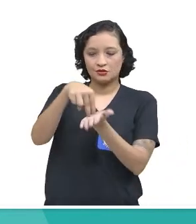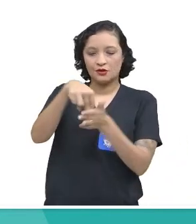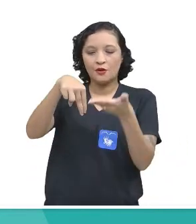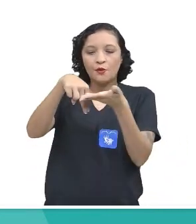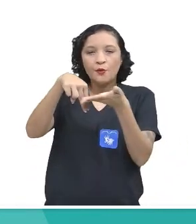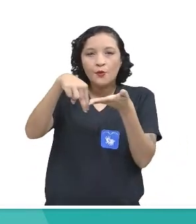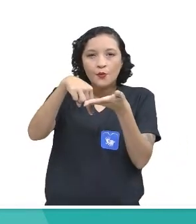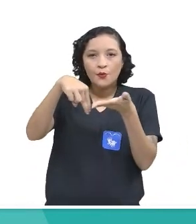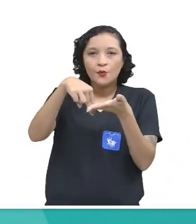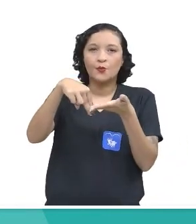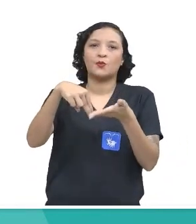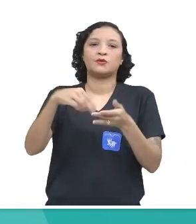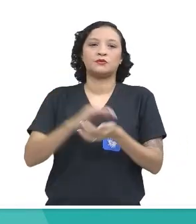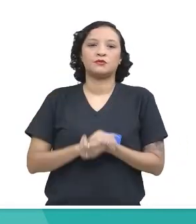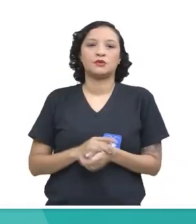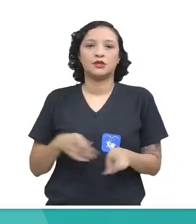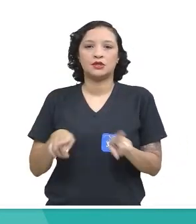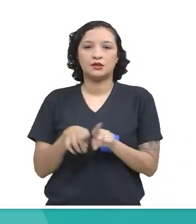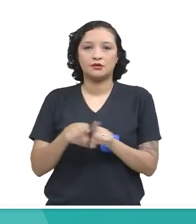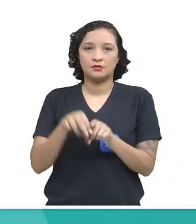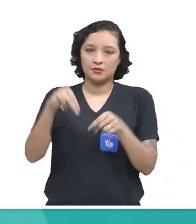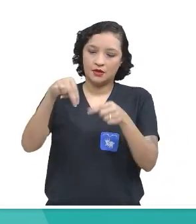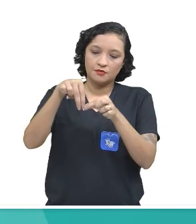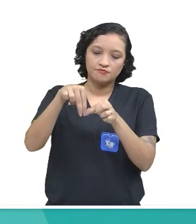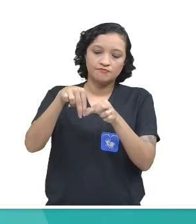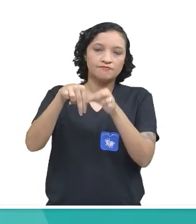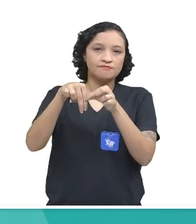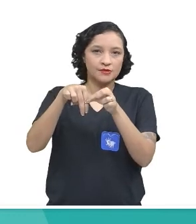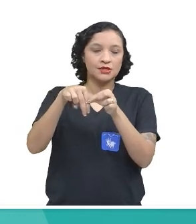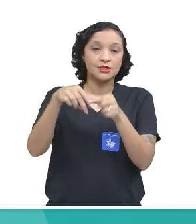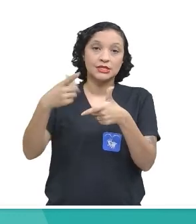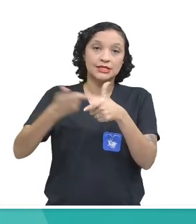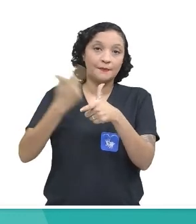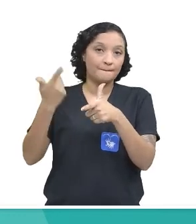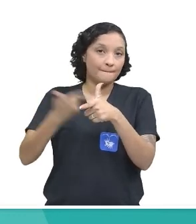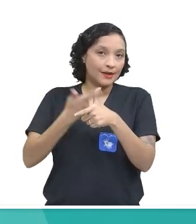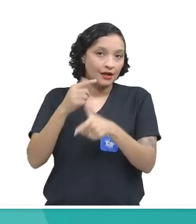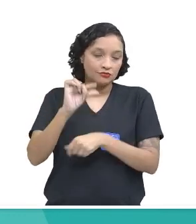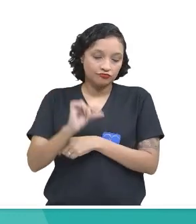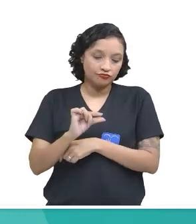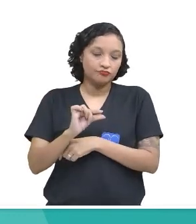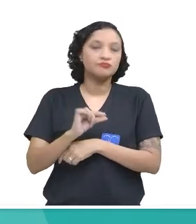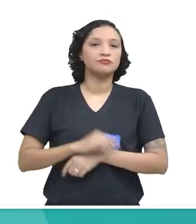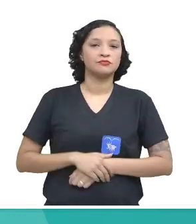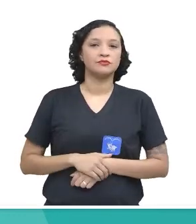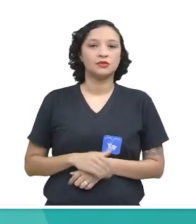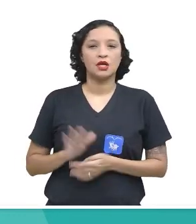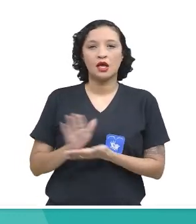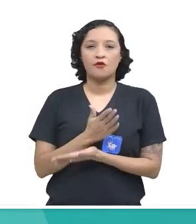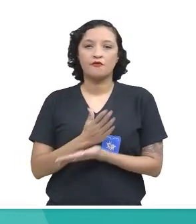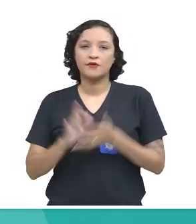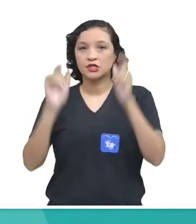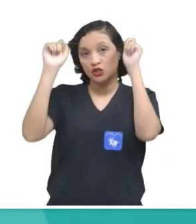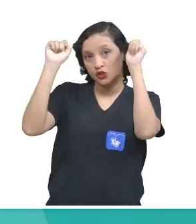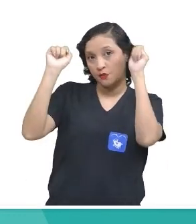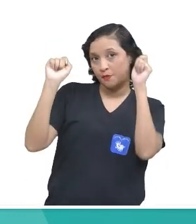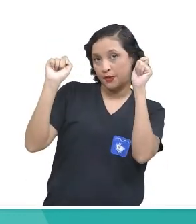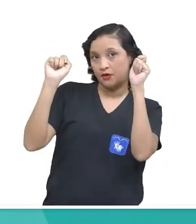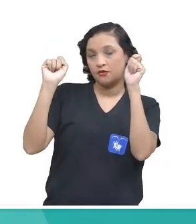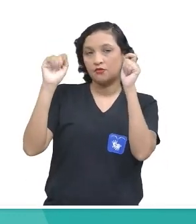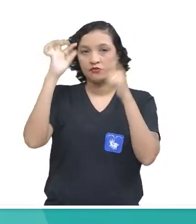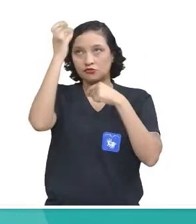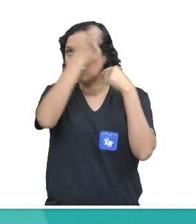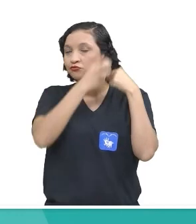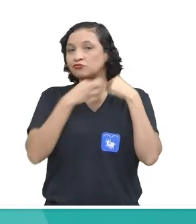utilizam uma meia, utilizam um sapato baixinho, algumas vêm com chapéu ou com um adereço.